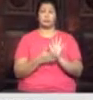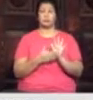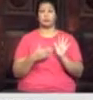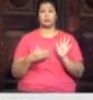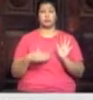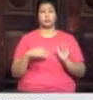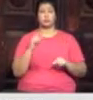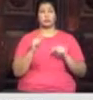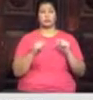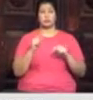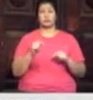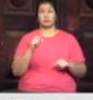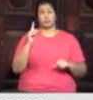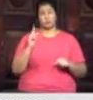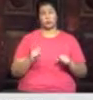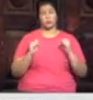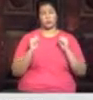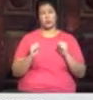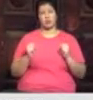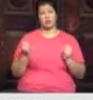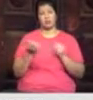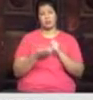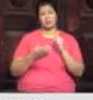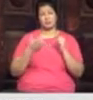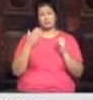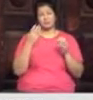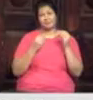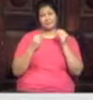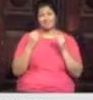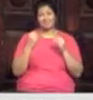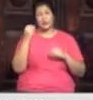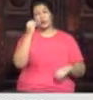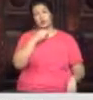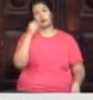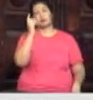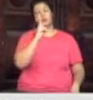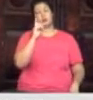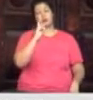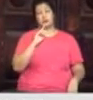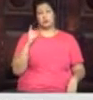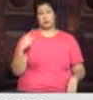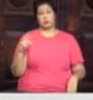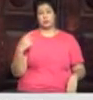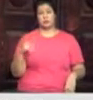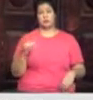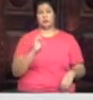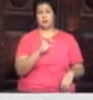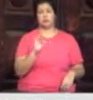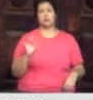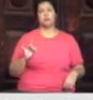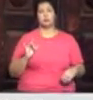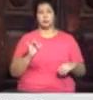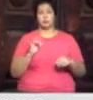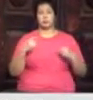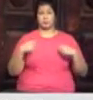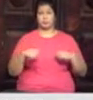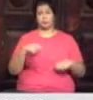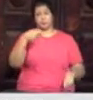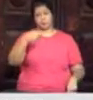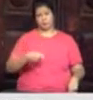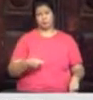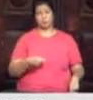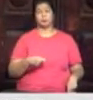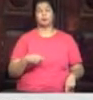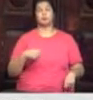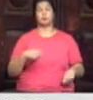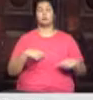e aos sindicatos podem fragilizar os instrumentos para assegurar a proteção, o combate à desigualdade e a garantia da dignidade humana. A